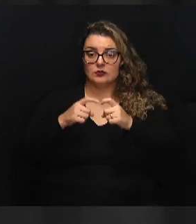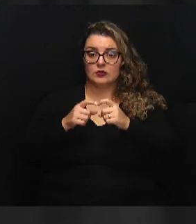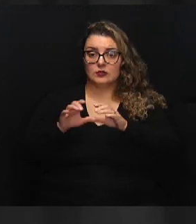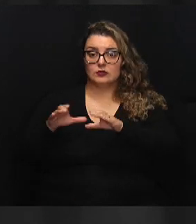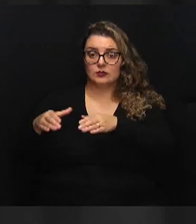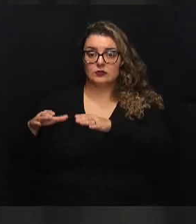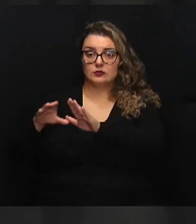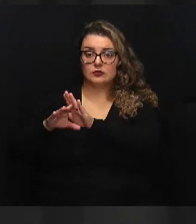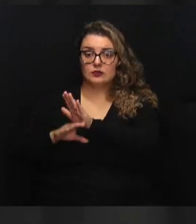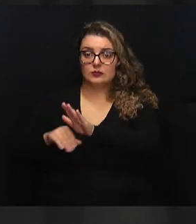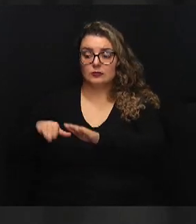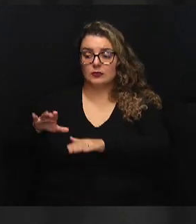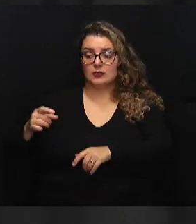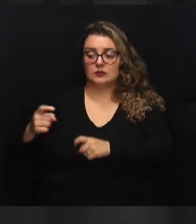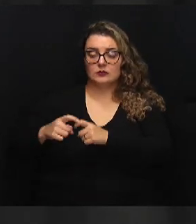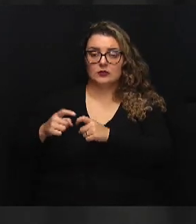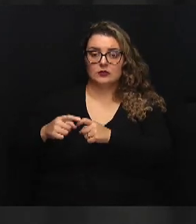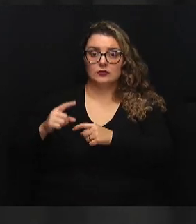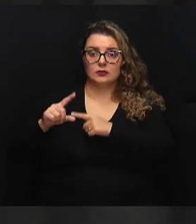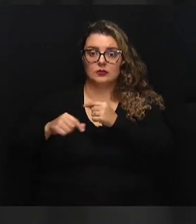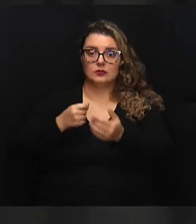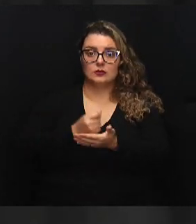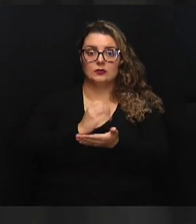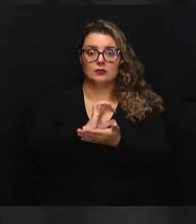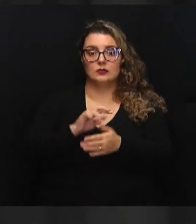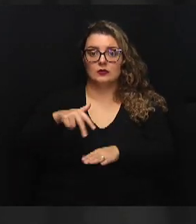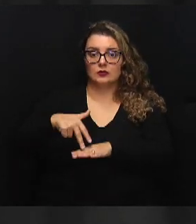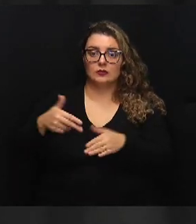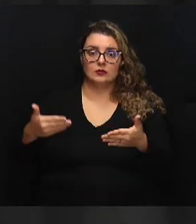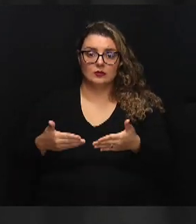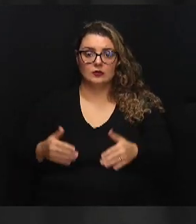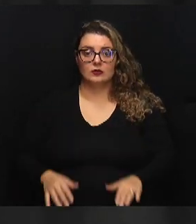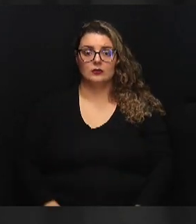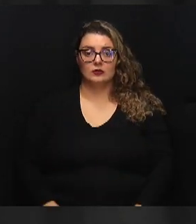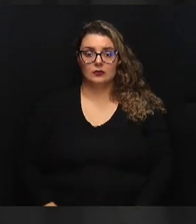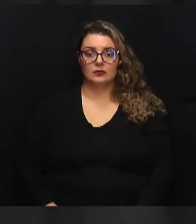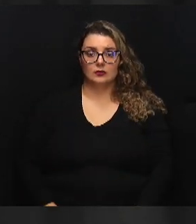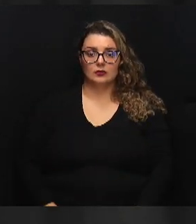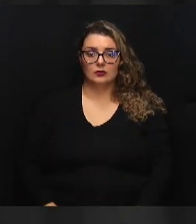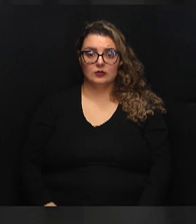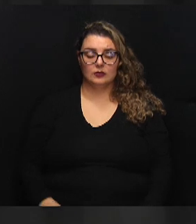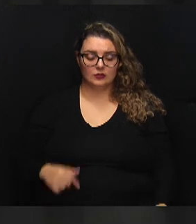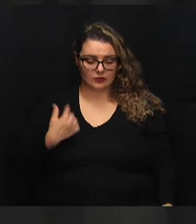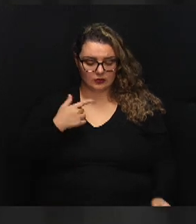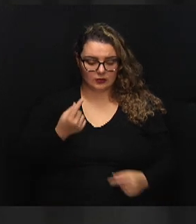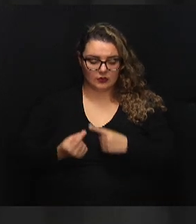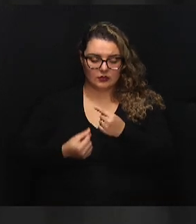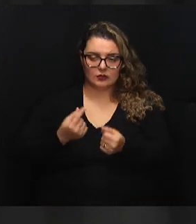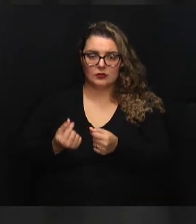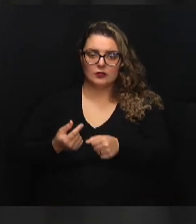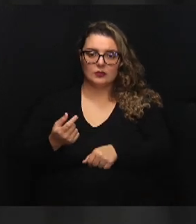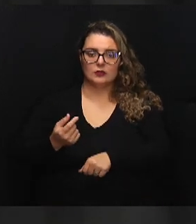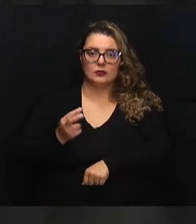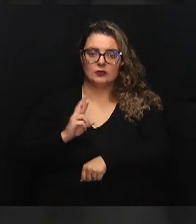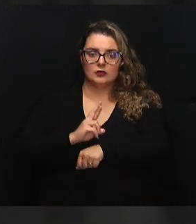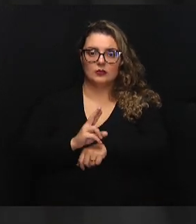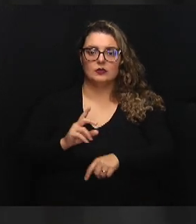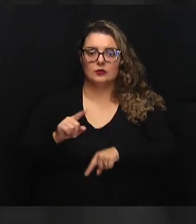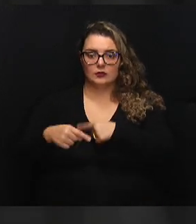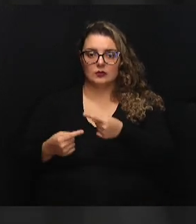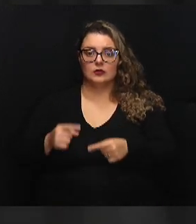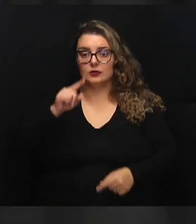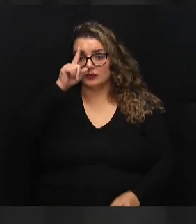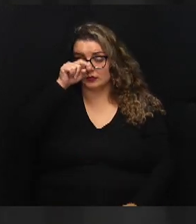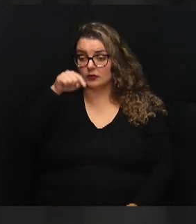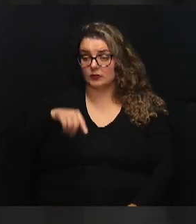buscamos recursos. Eu devo falar isso na tribuna hoje. Nós buscamos mais recursos para outros hospitais